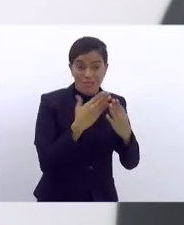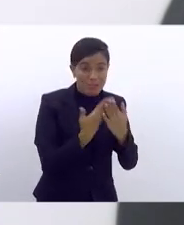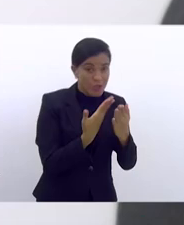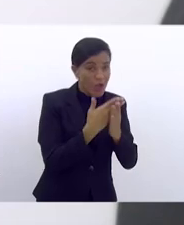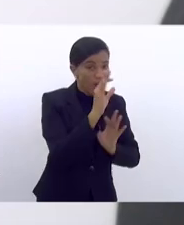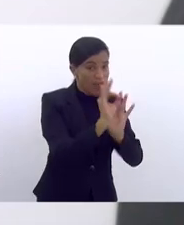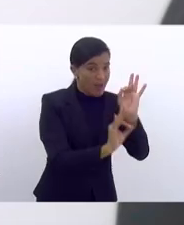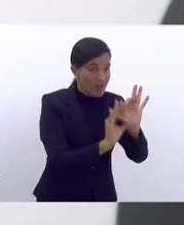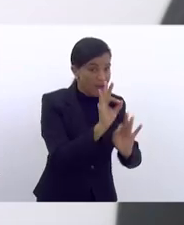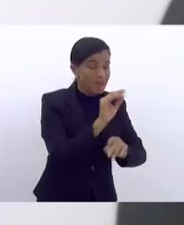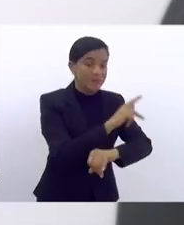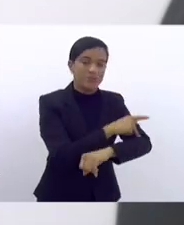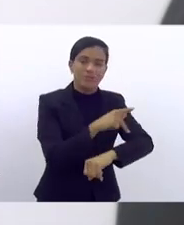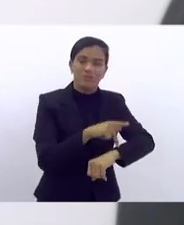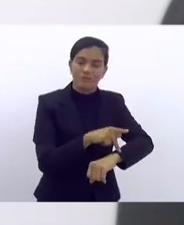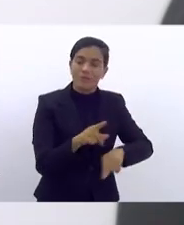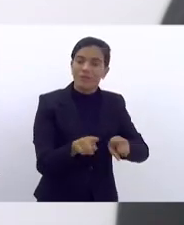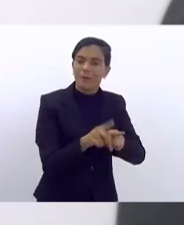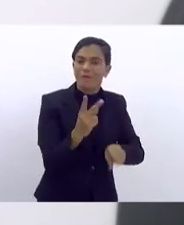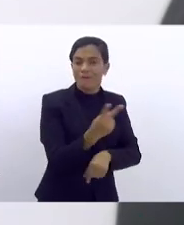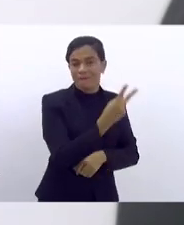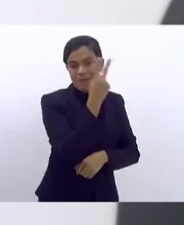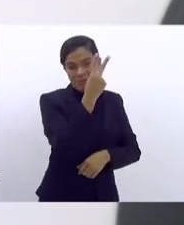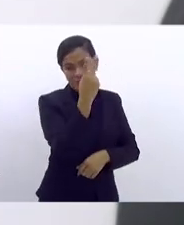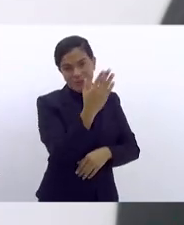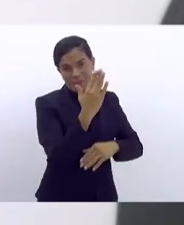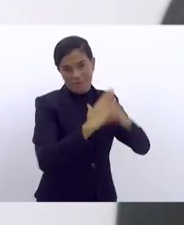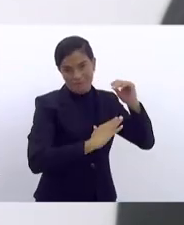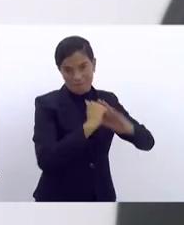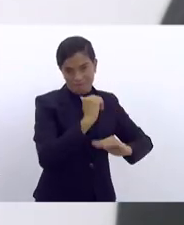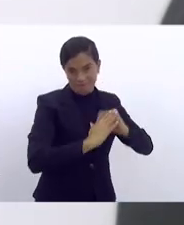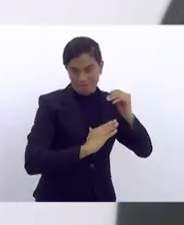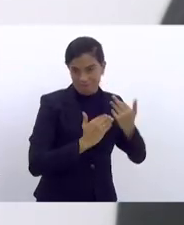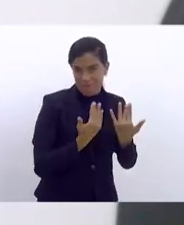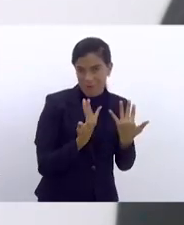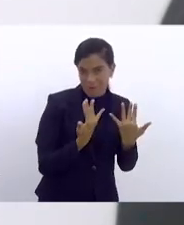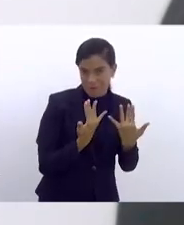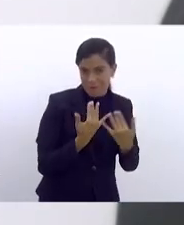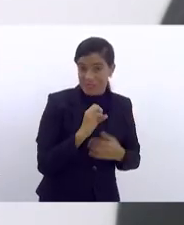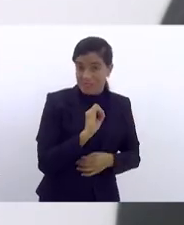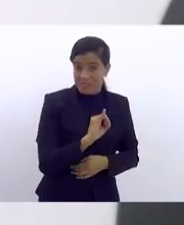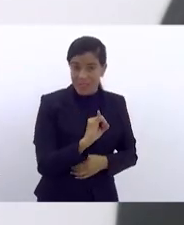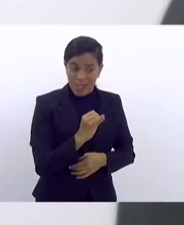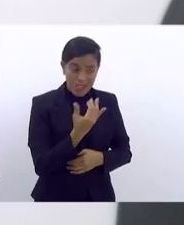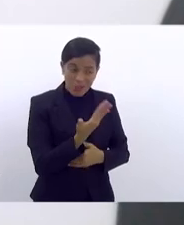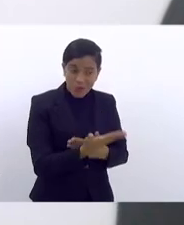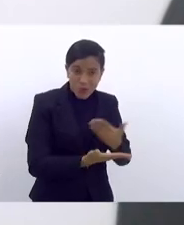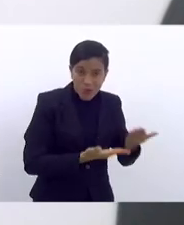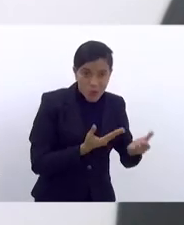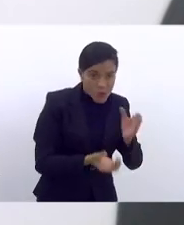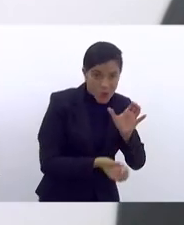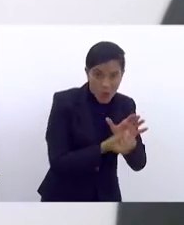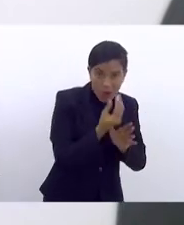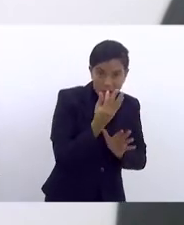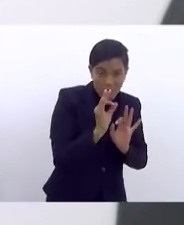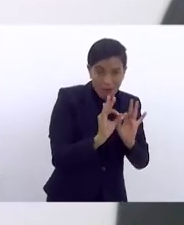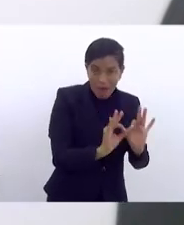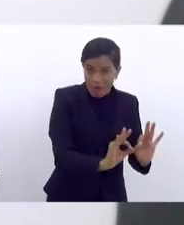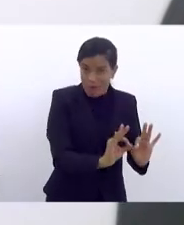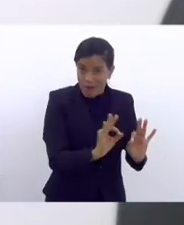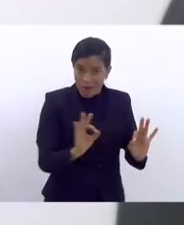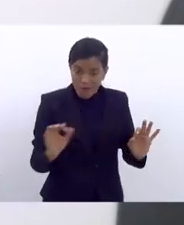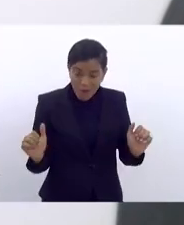planejamento pedagógico e valorização de profissional se isso não acontecer e esse debate não estiver próximo da